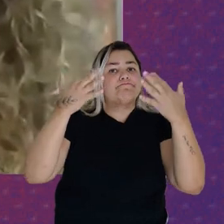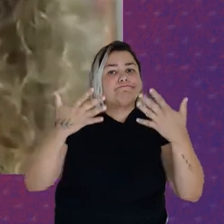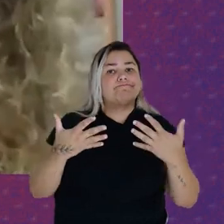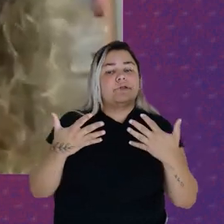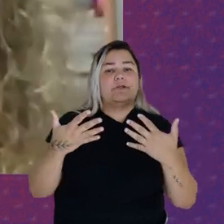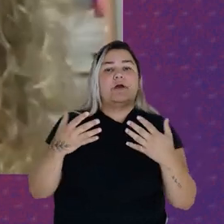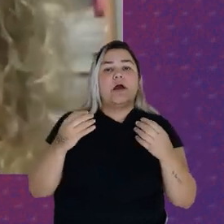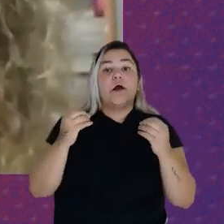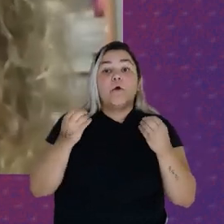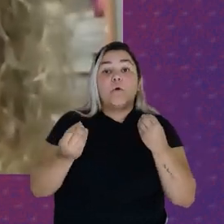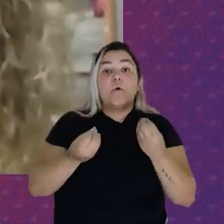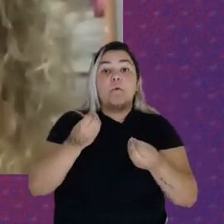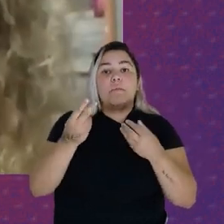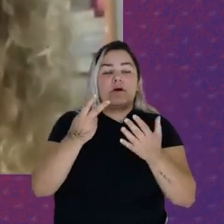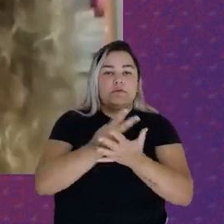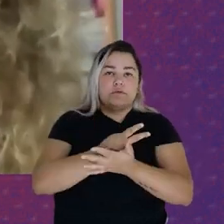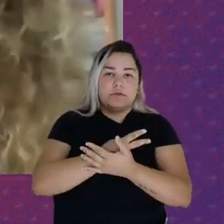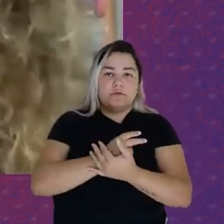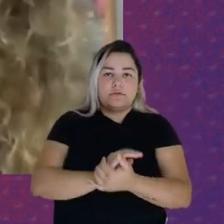funciona.